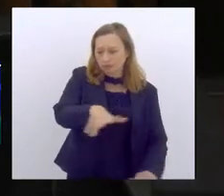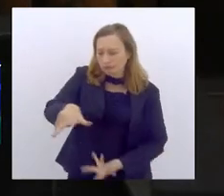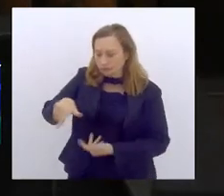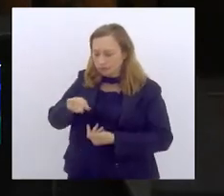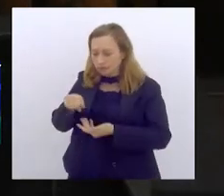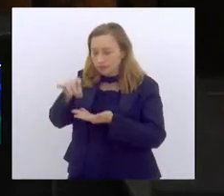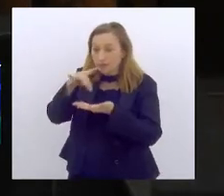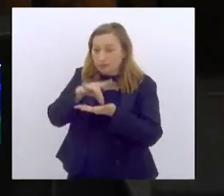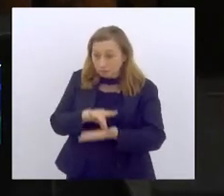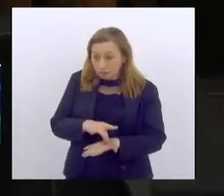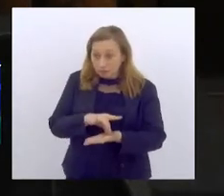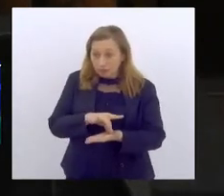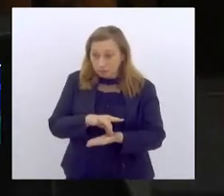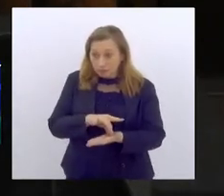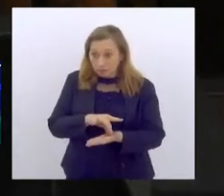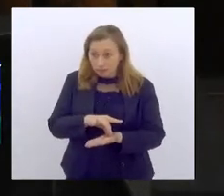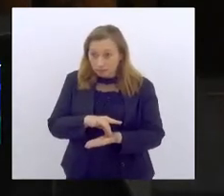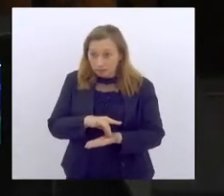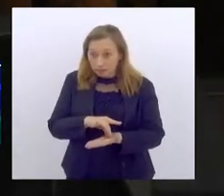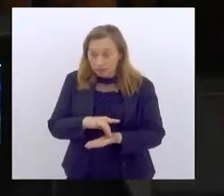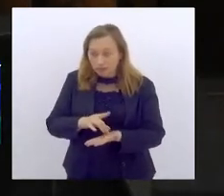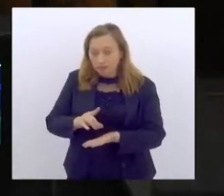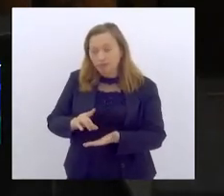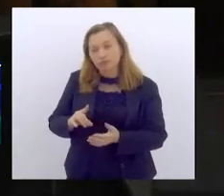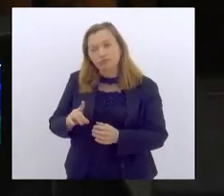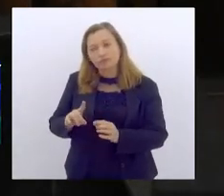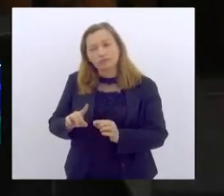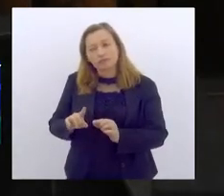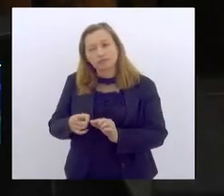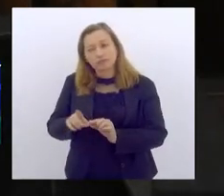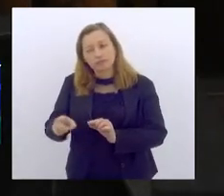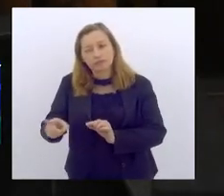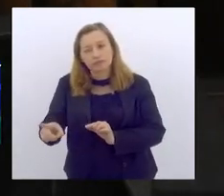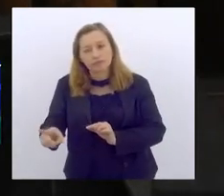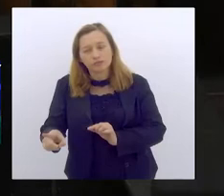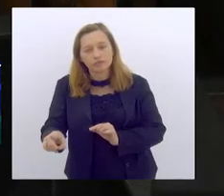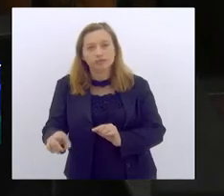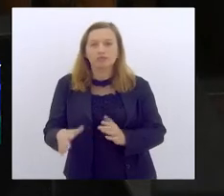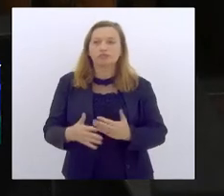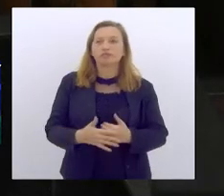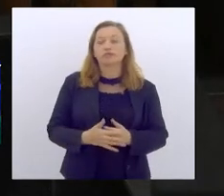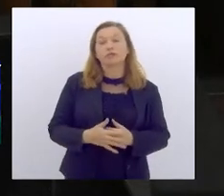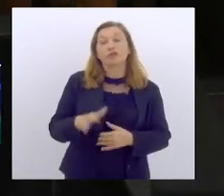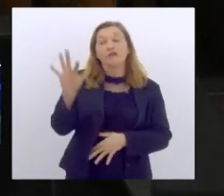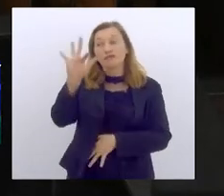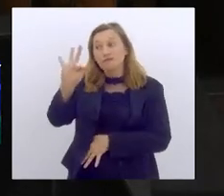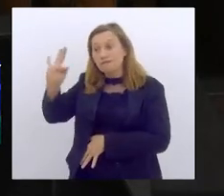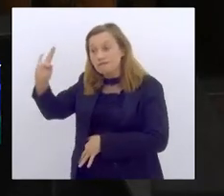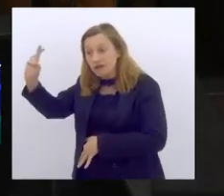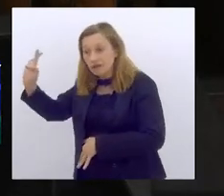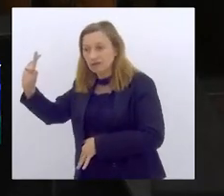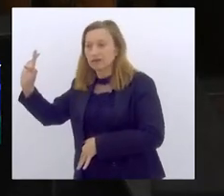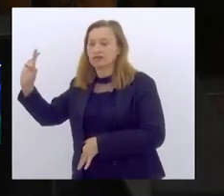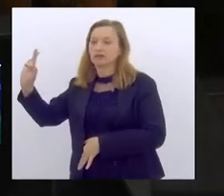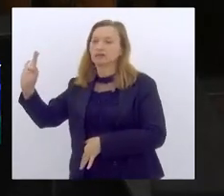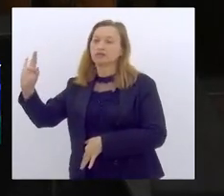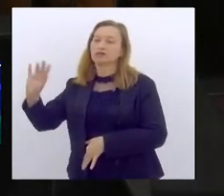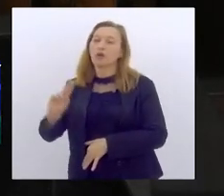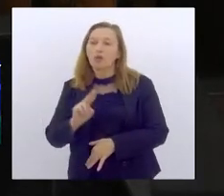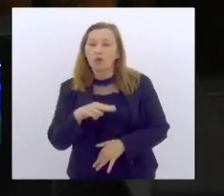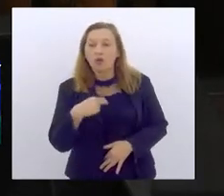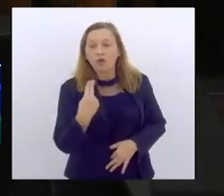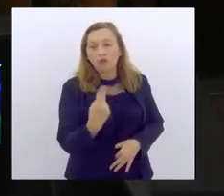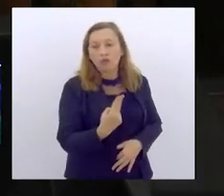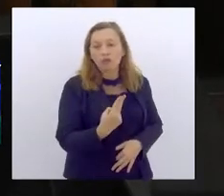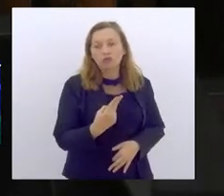real passa distante O que é seja como Federação e quer